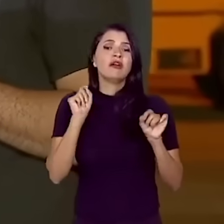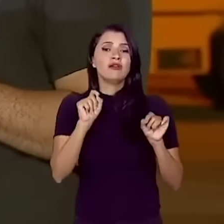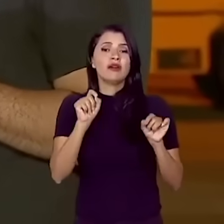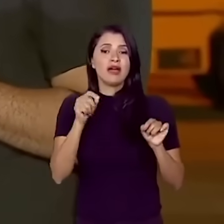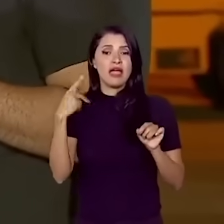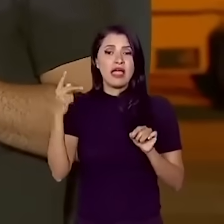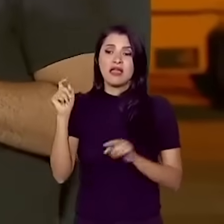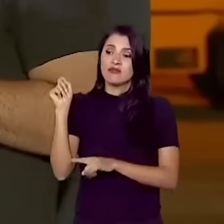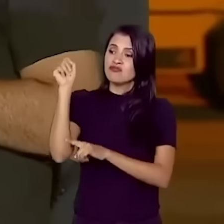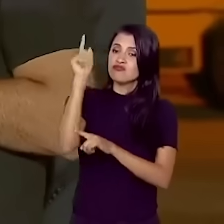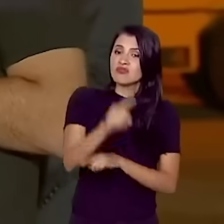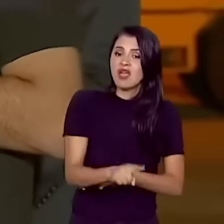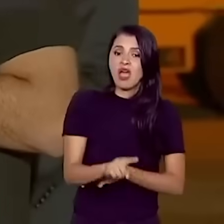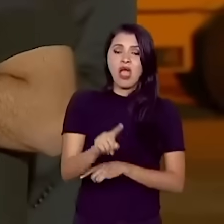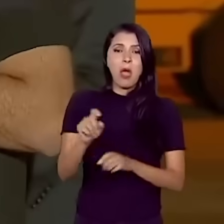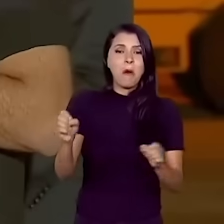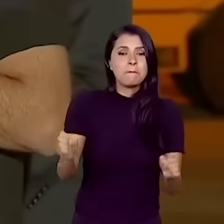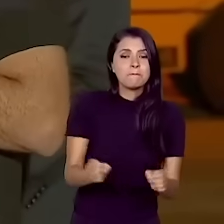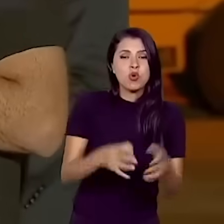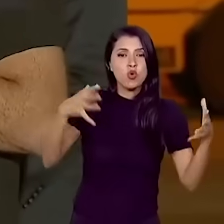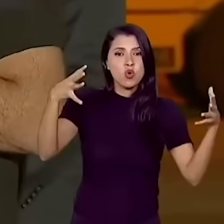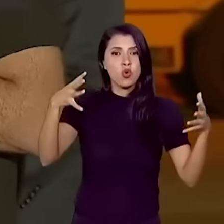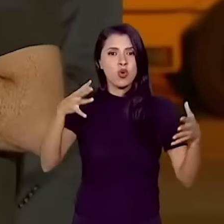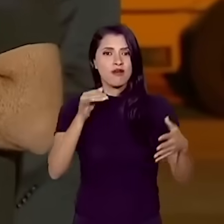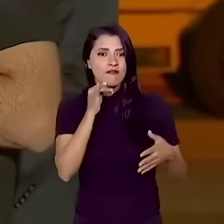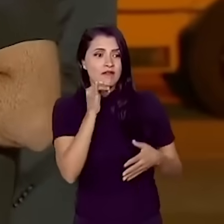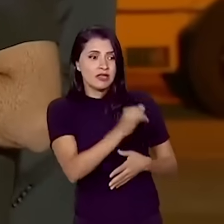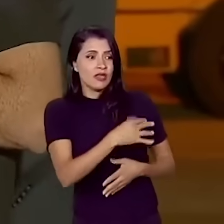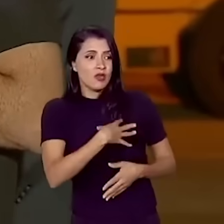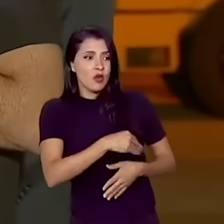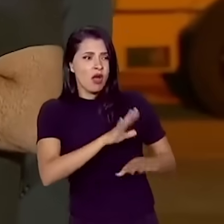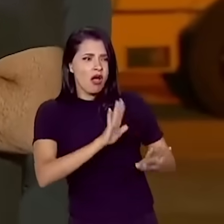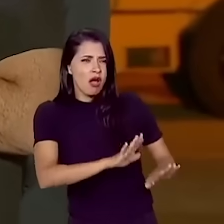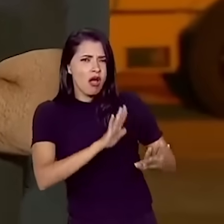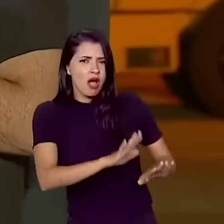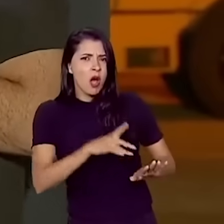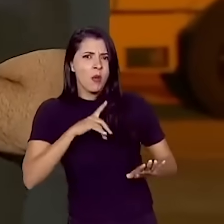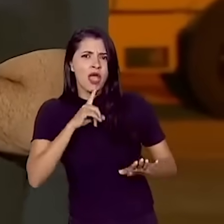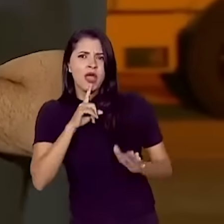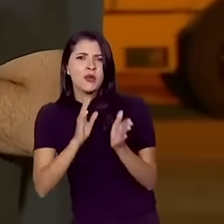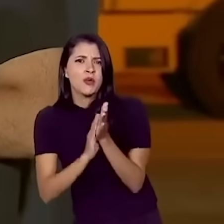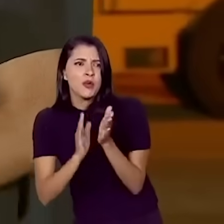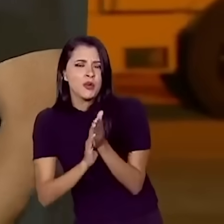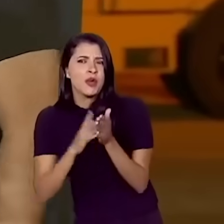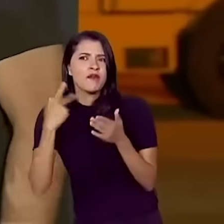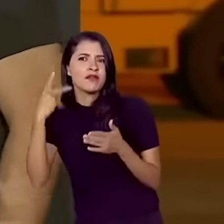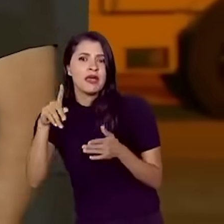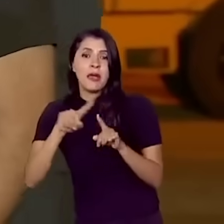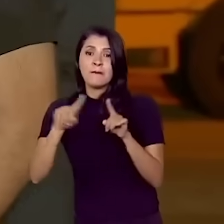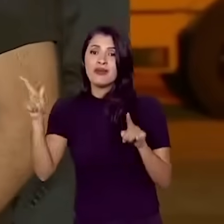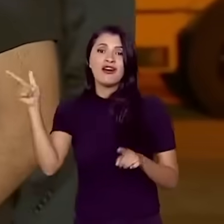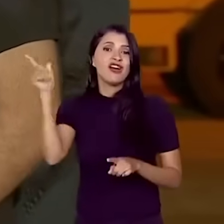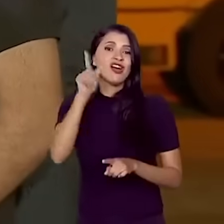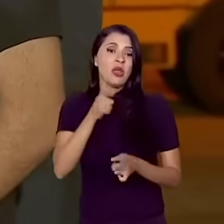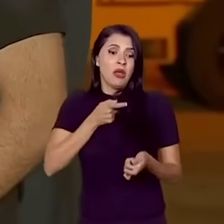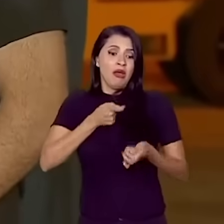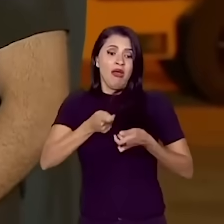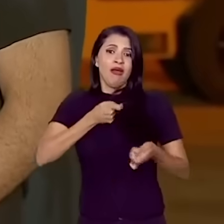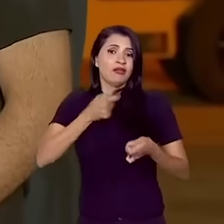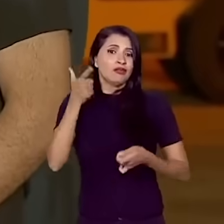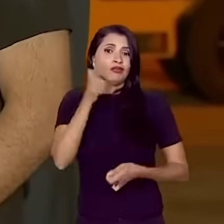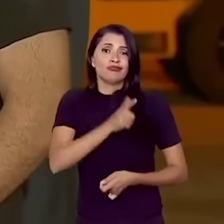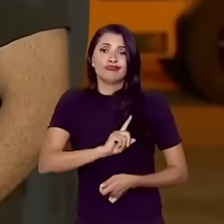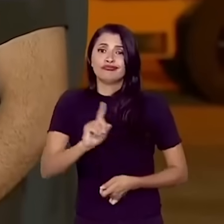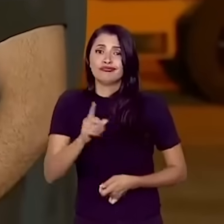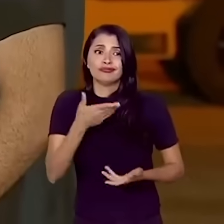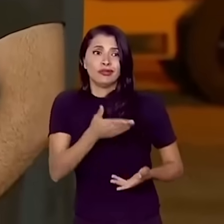esses ataques são bomba, explosão das festas e aniversário. Mas a gente não conseguiu segurar muito